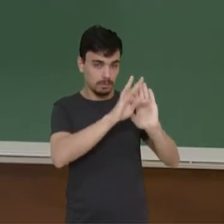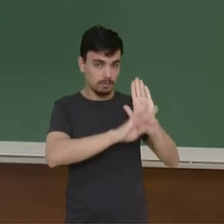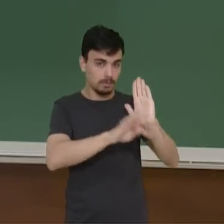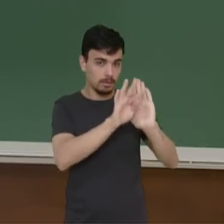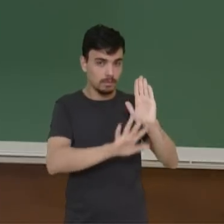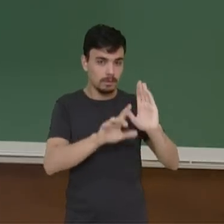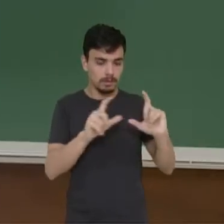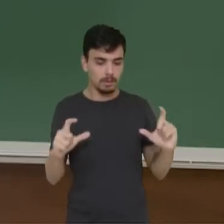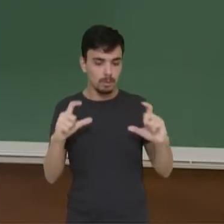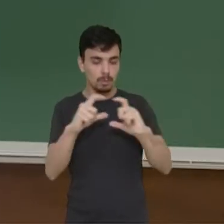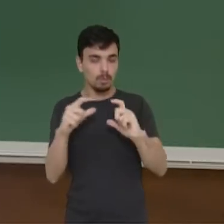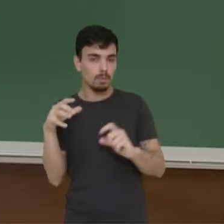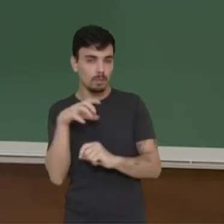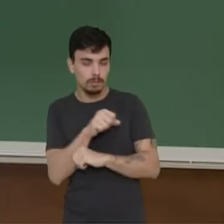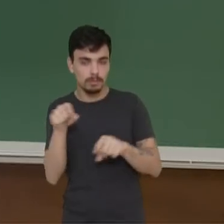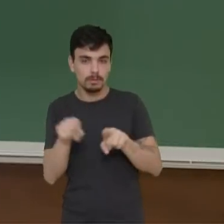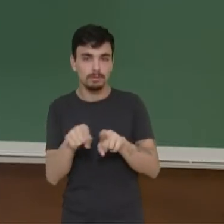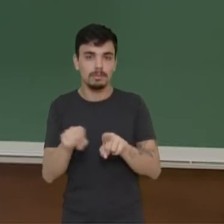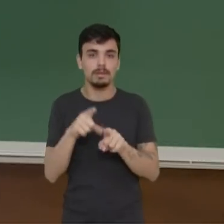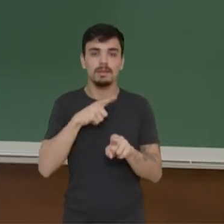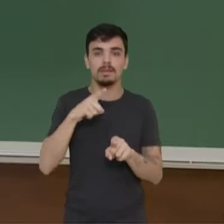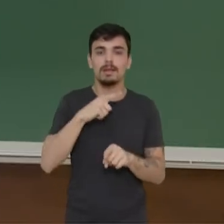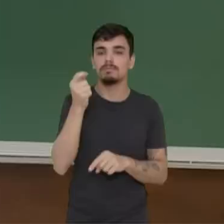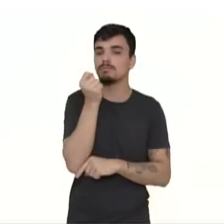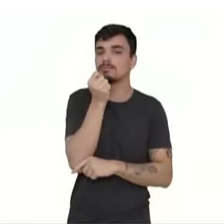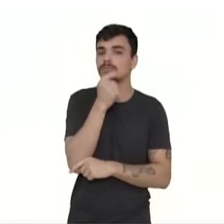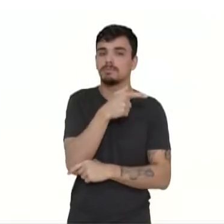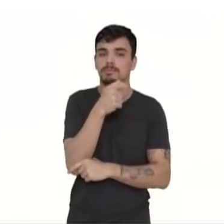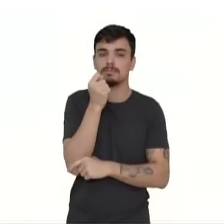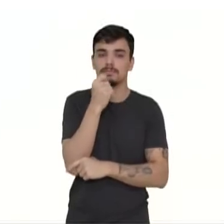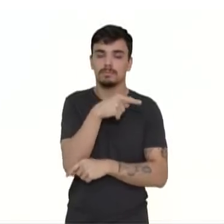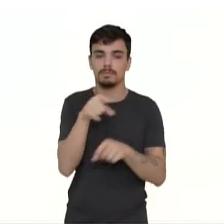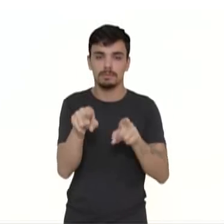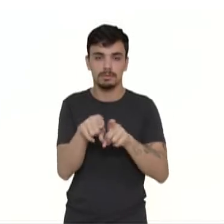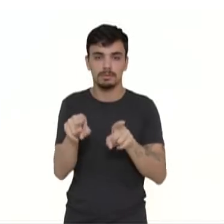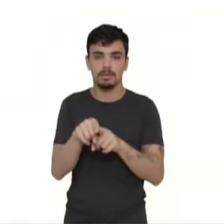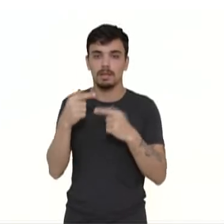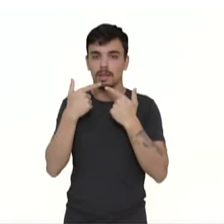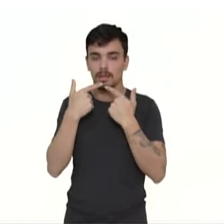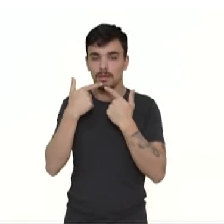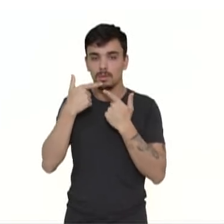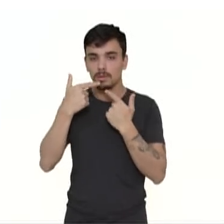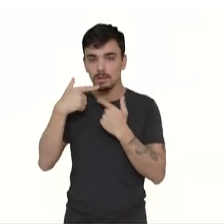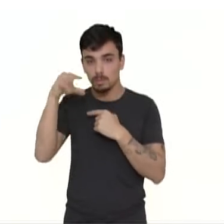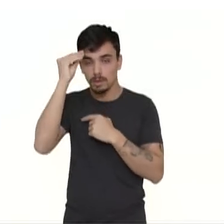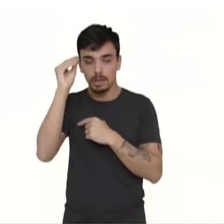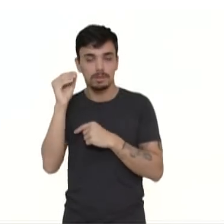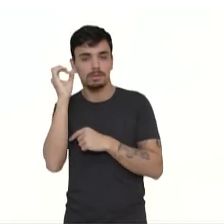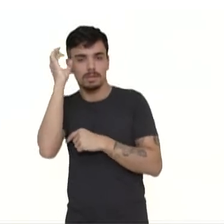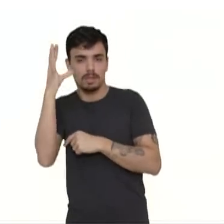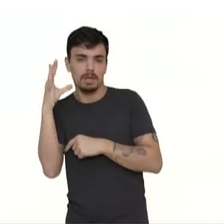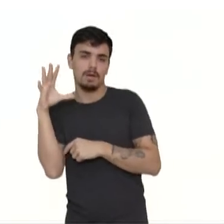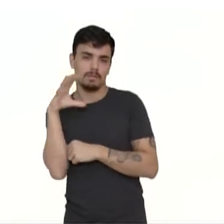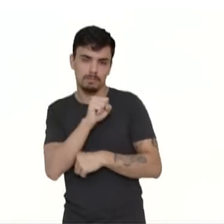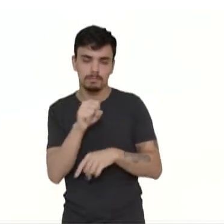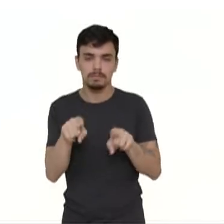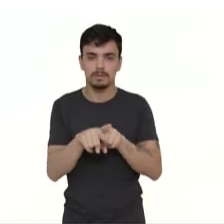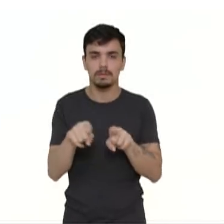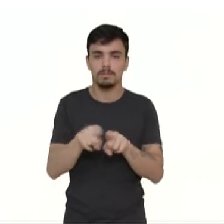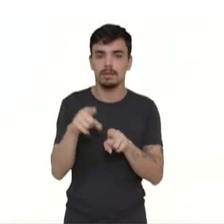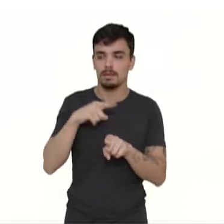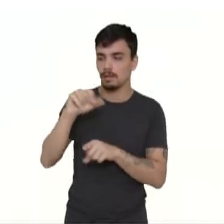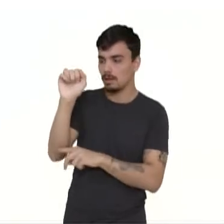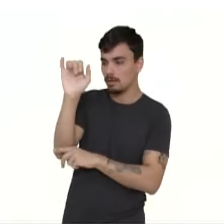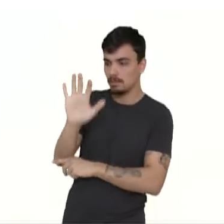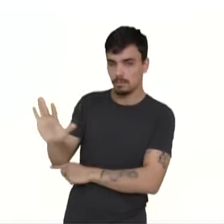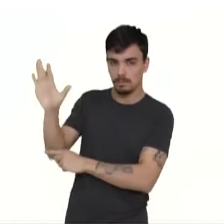geralmente curto, possui traços humorísticos, linguagem de fácil entendimento, possui o predomínio das